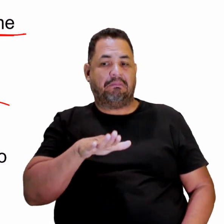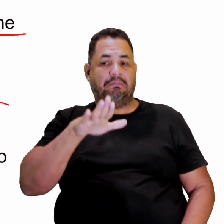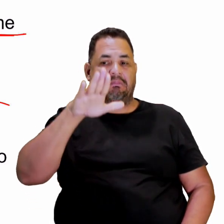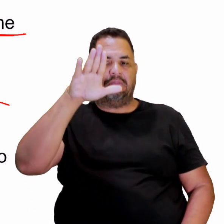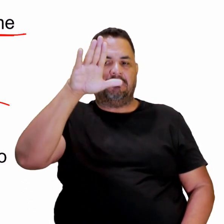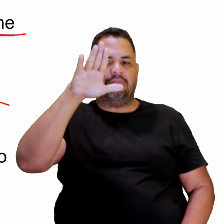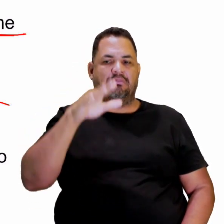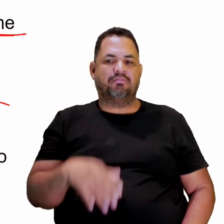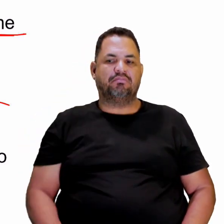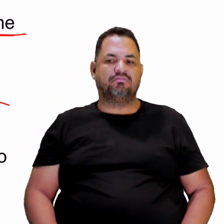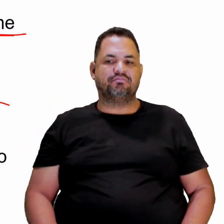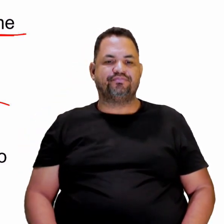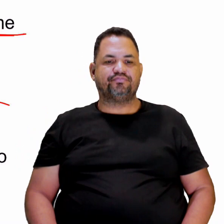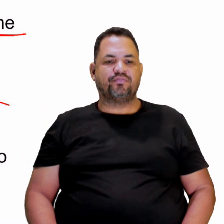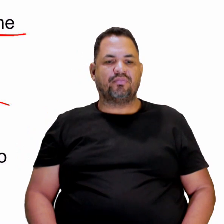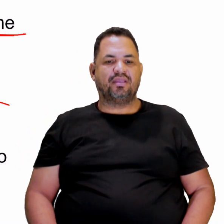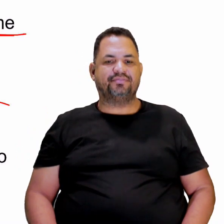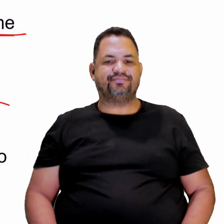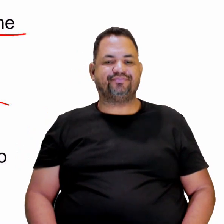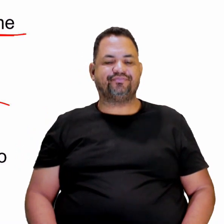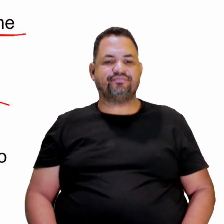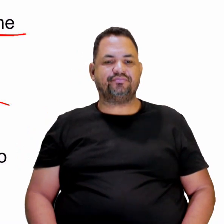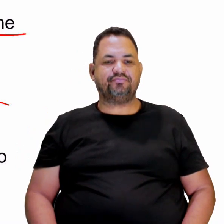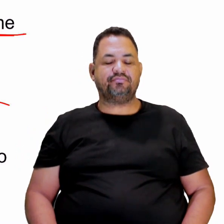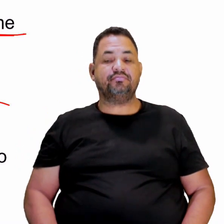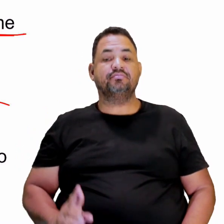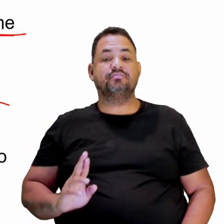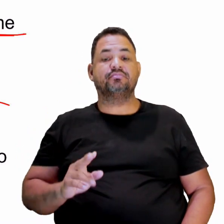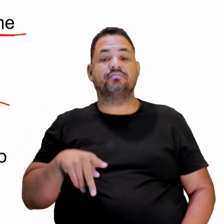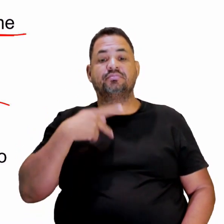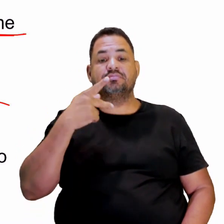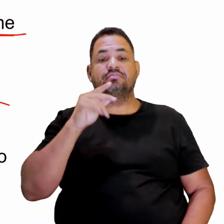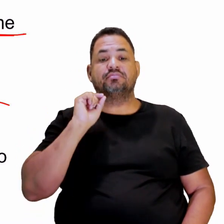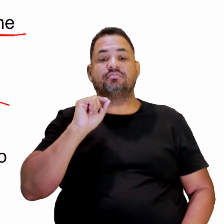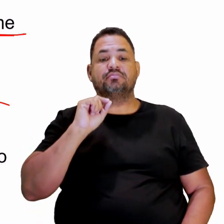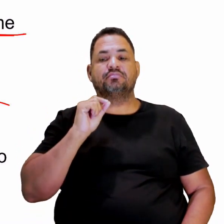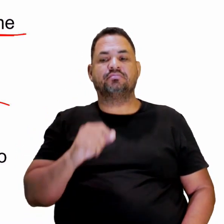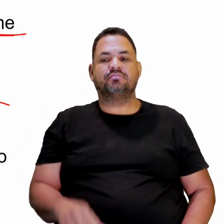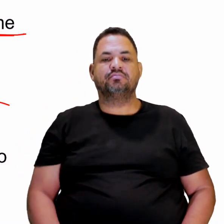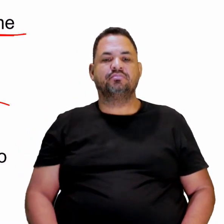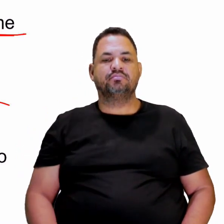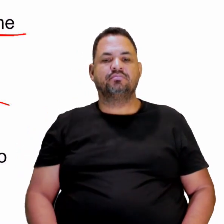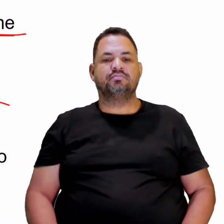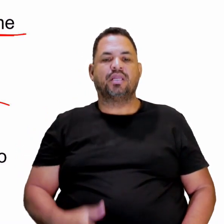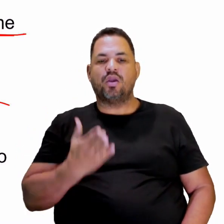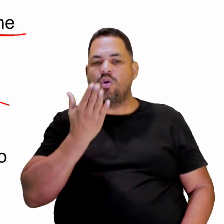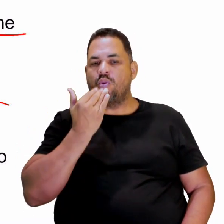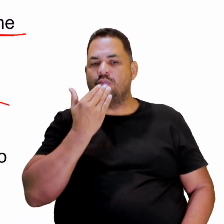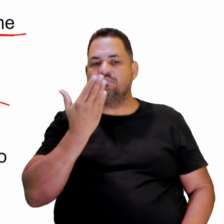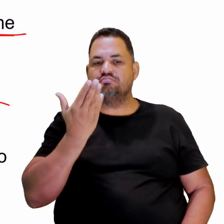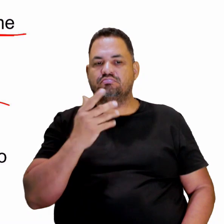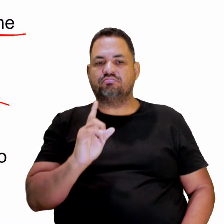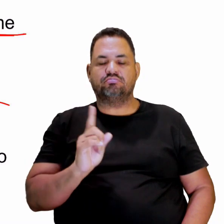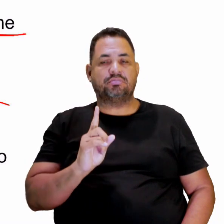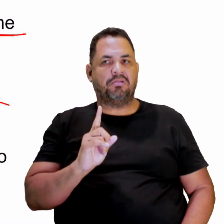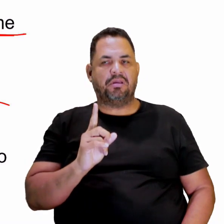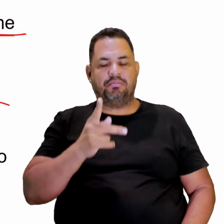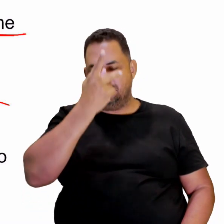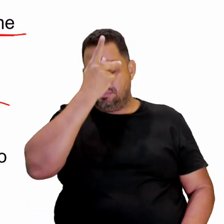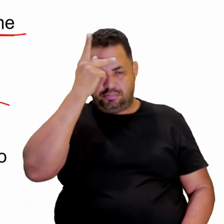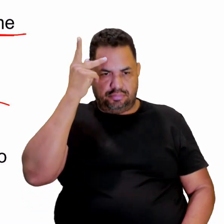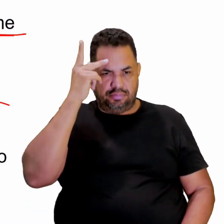Quite expensive. Então a gente está falando de quê aqui? A gente está falando da comida, da refeição, que não é uma